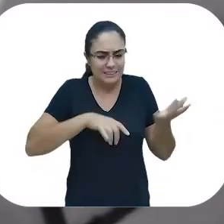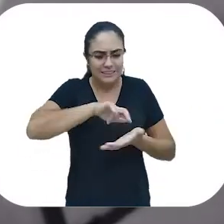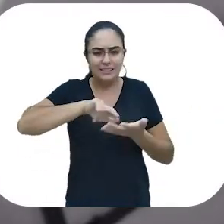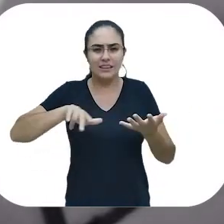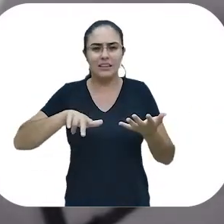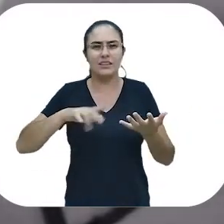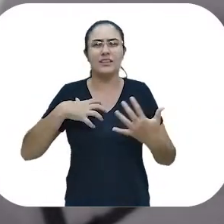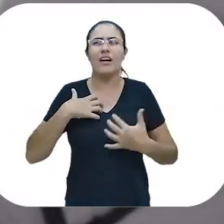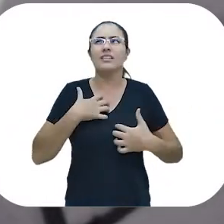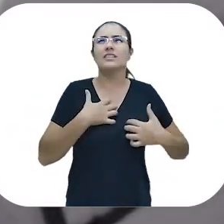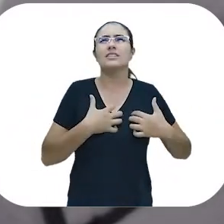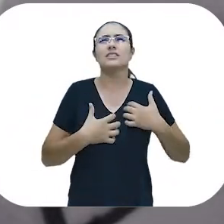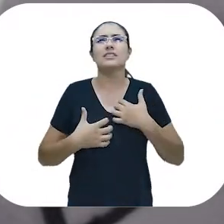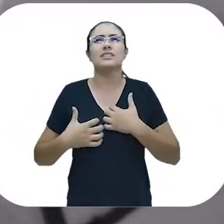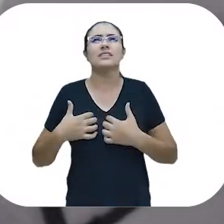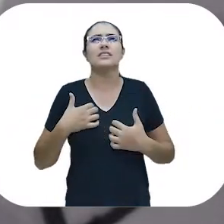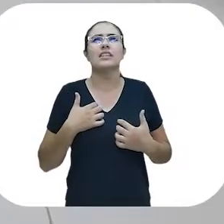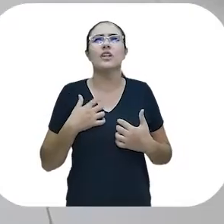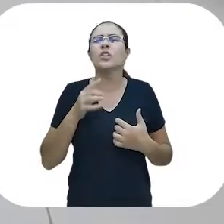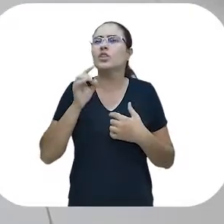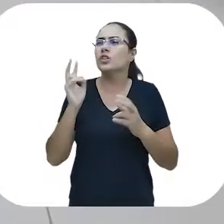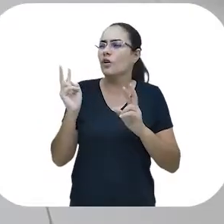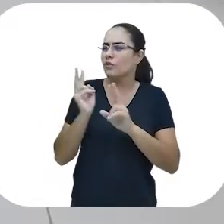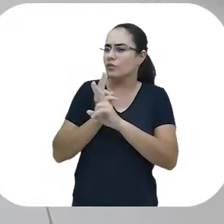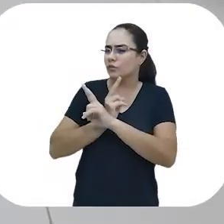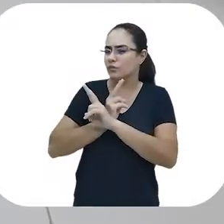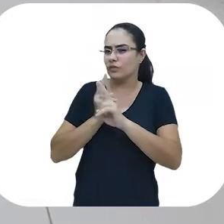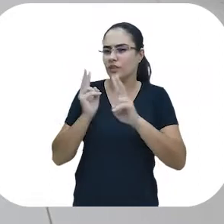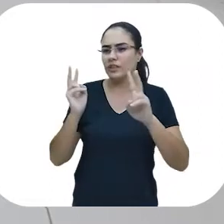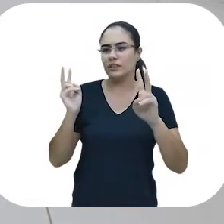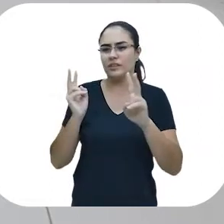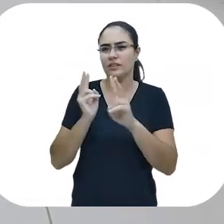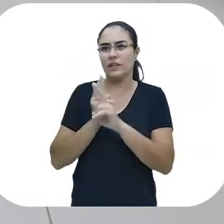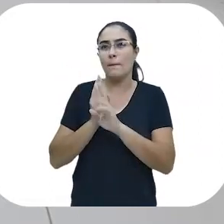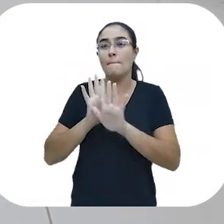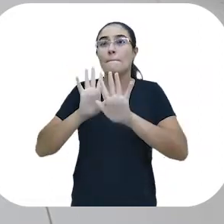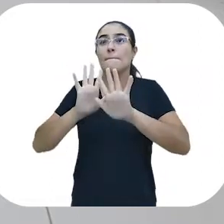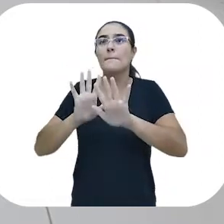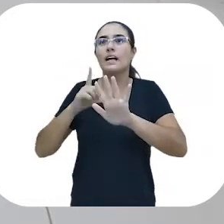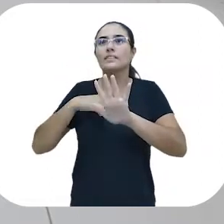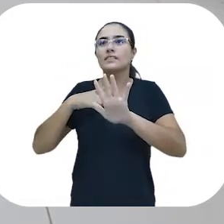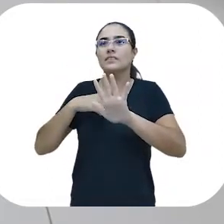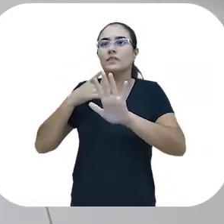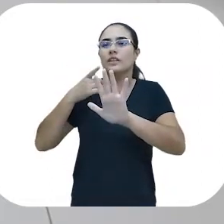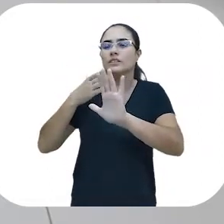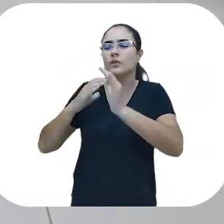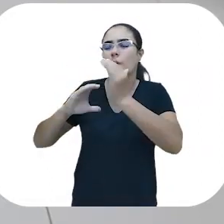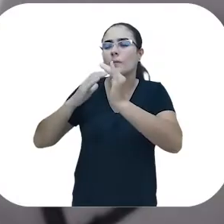e corações, um vento leve, e pingasse como um bálsamo curativo bem no centro da nossa